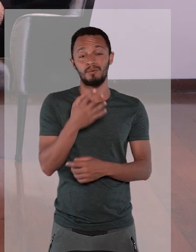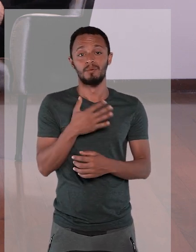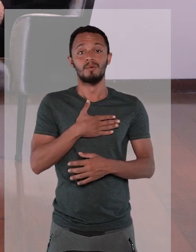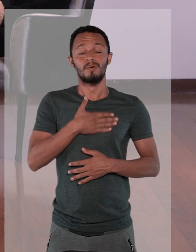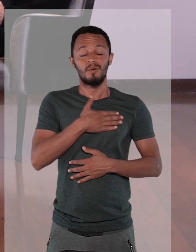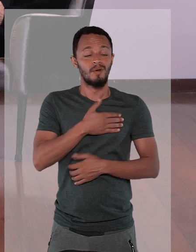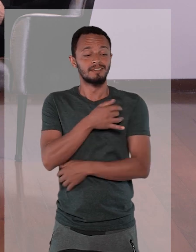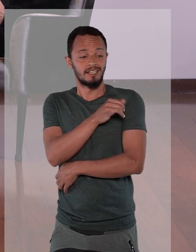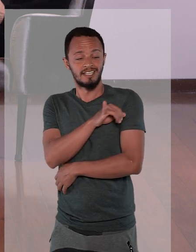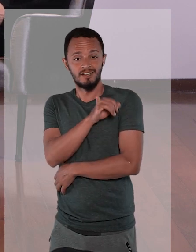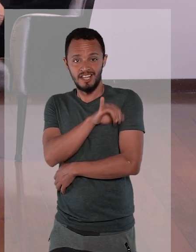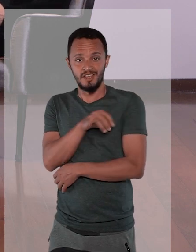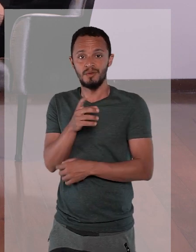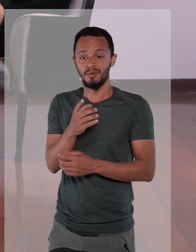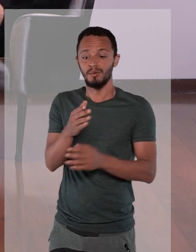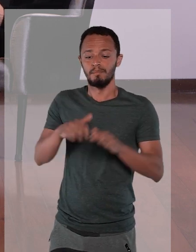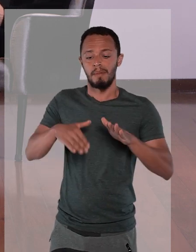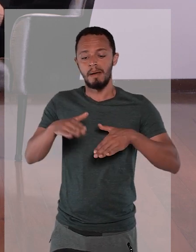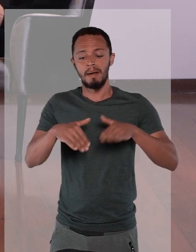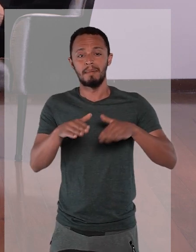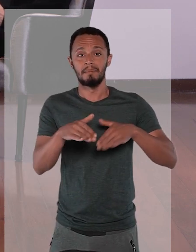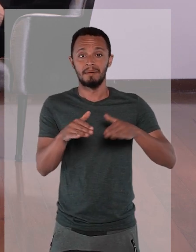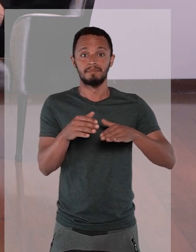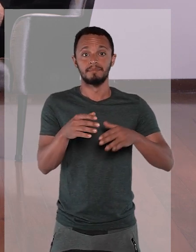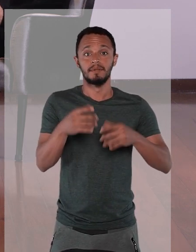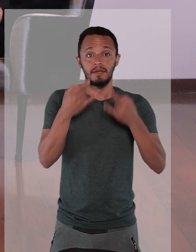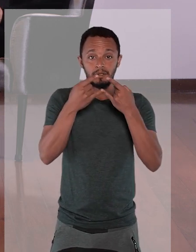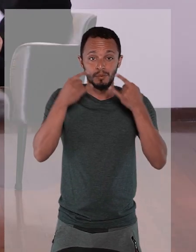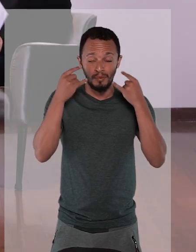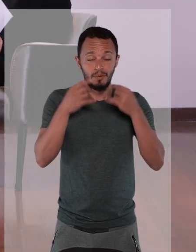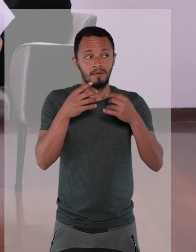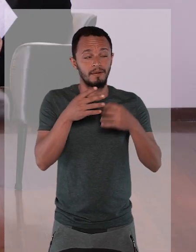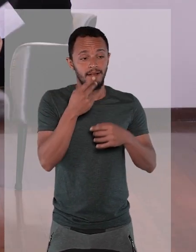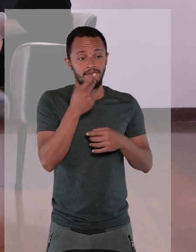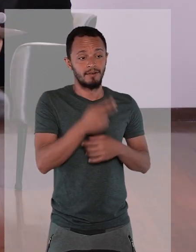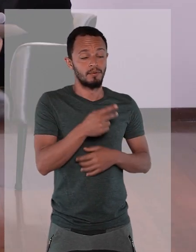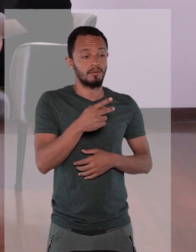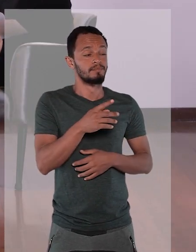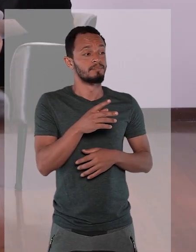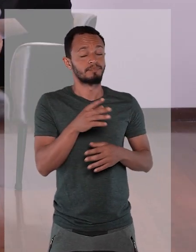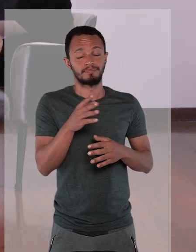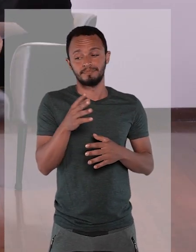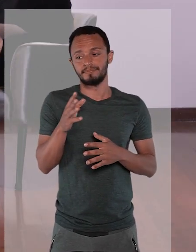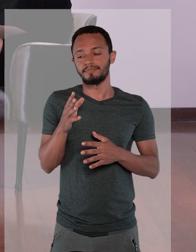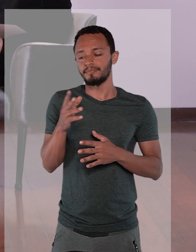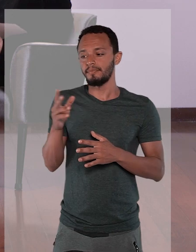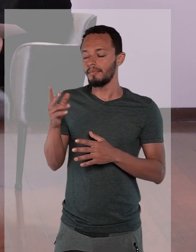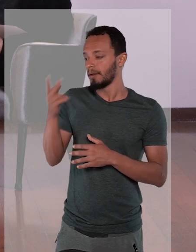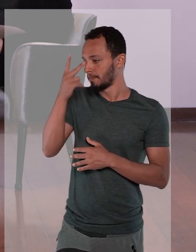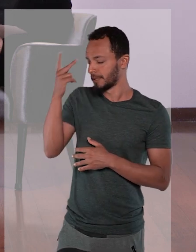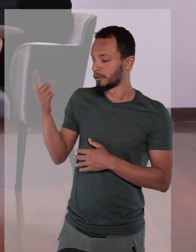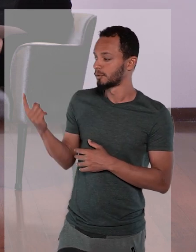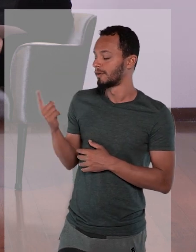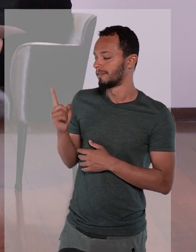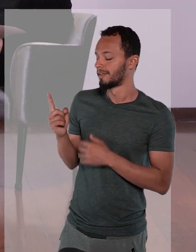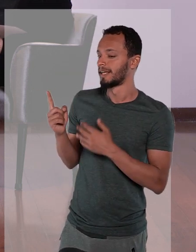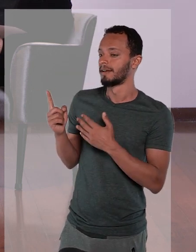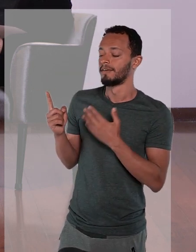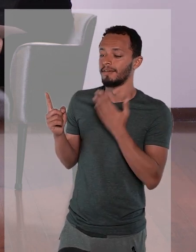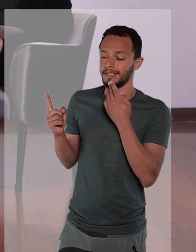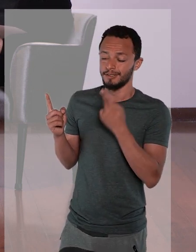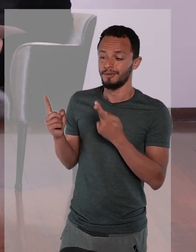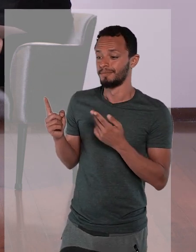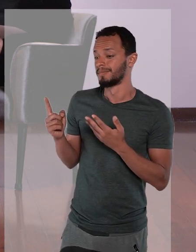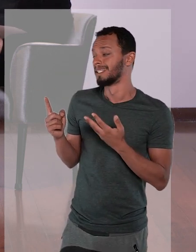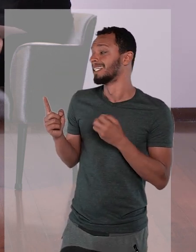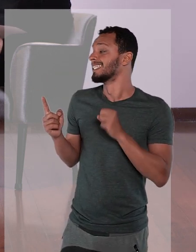de escola de samba, no camarote do prefeito. Aí eu falei, olha só, eu tive que declinar, né? Com muita pena, porque eu falei,